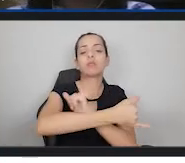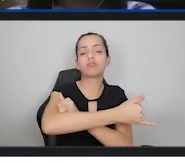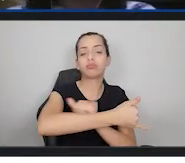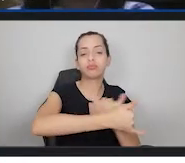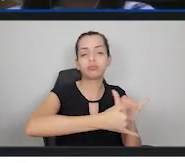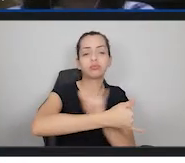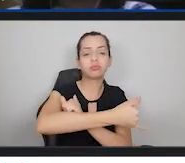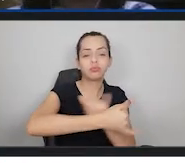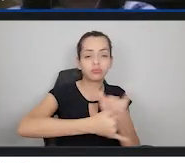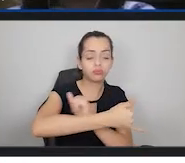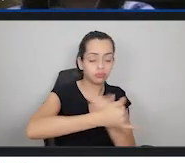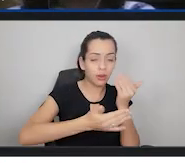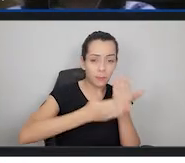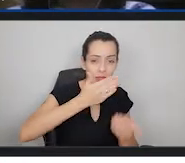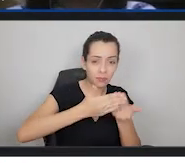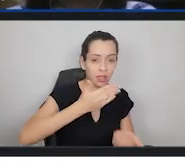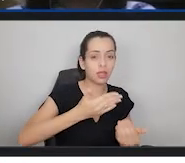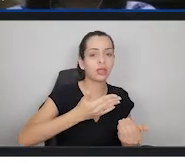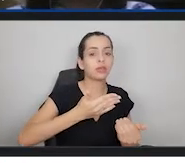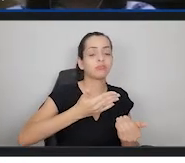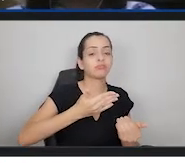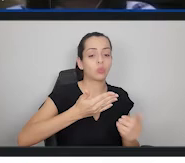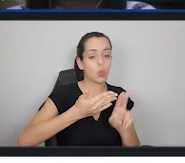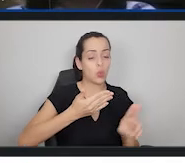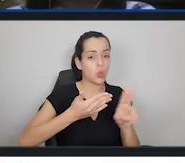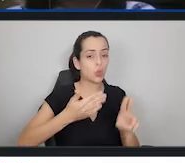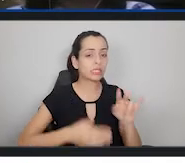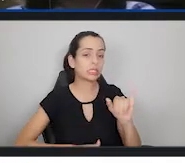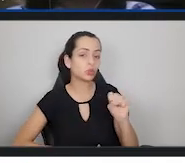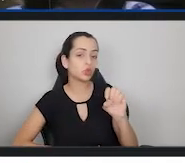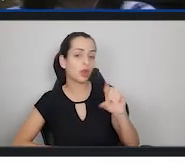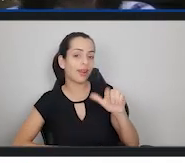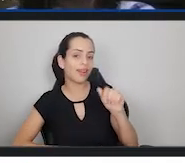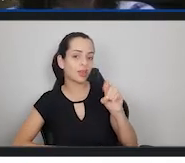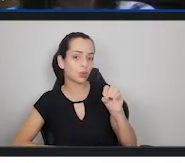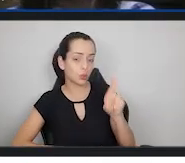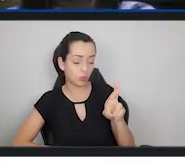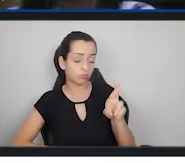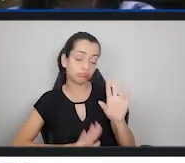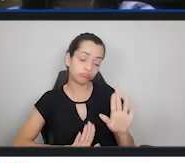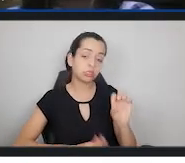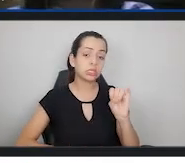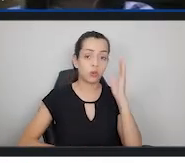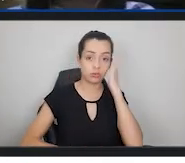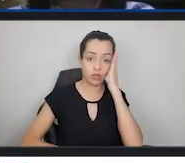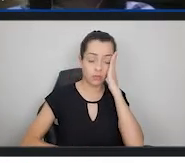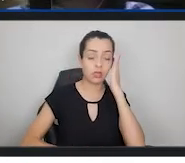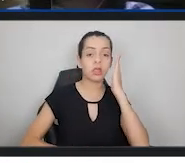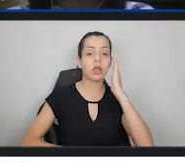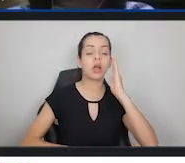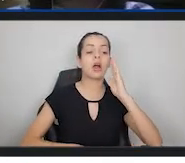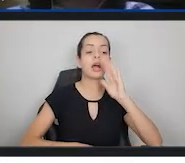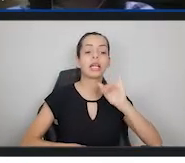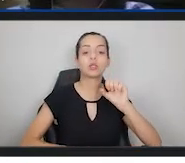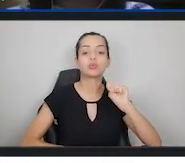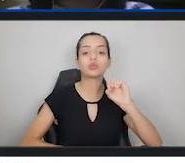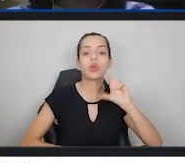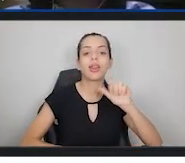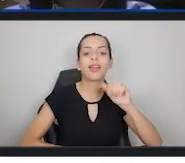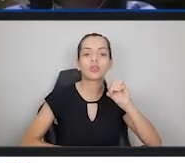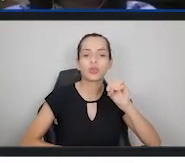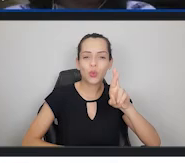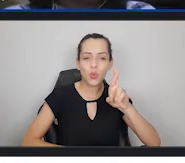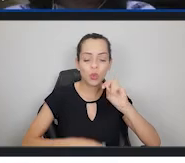linha, ela é praticamente desprezível, porque isso aqui está representado muito numa fuga de corrente pelos isoladores. Então, como eu